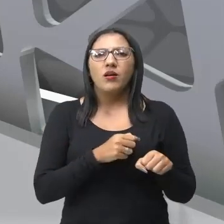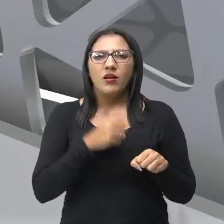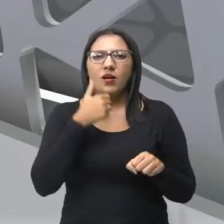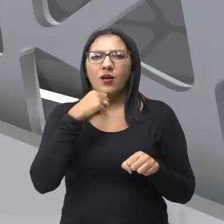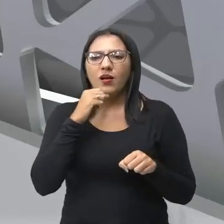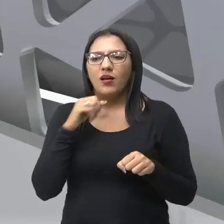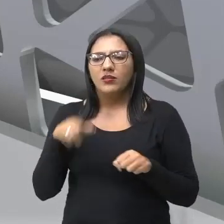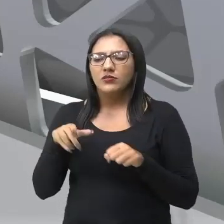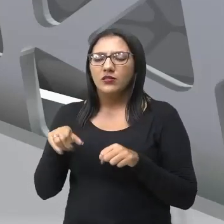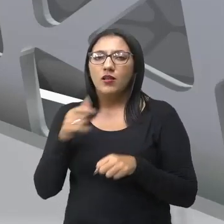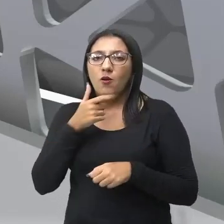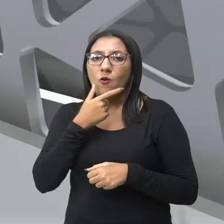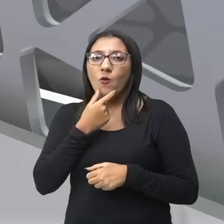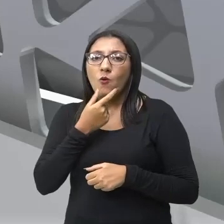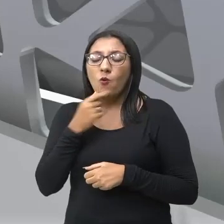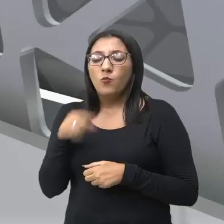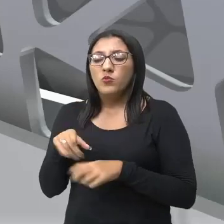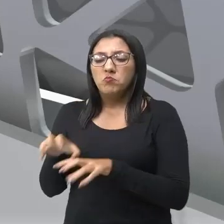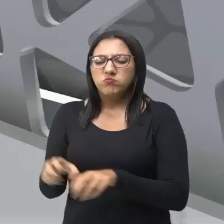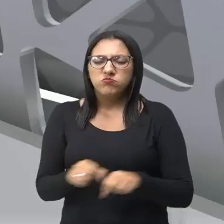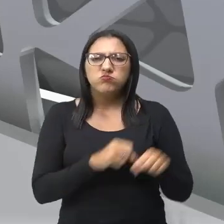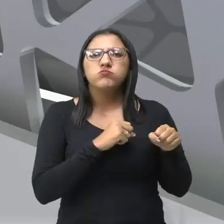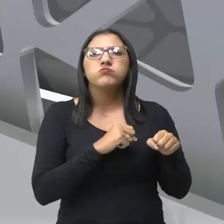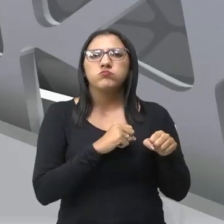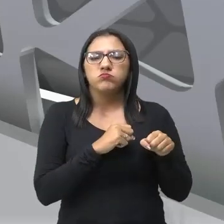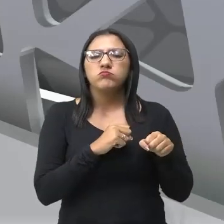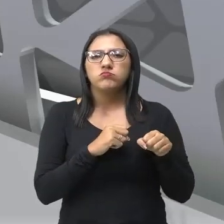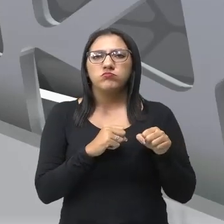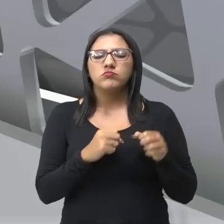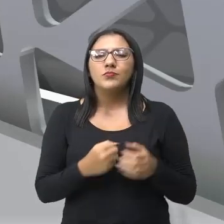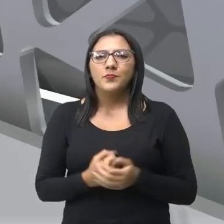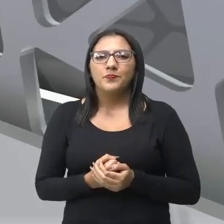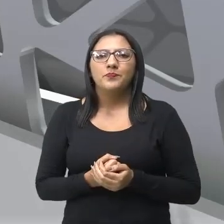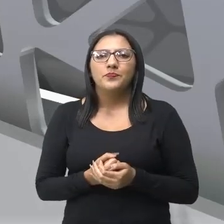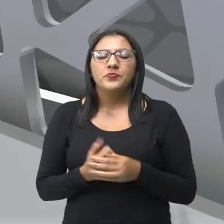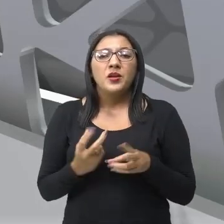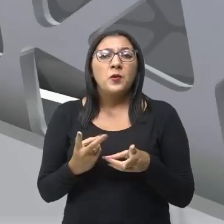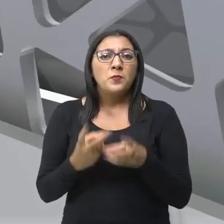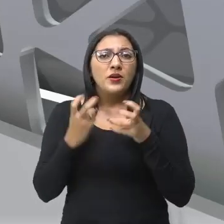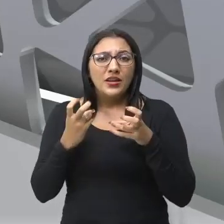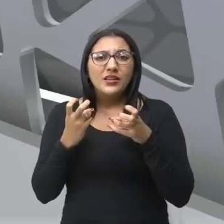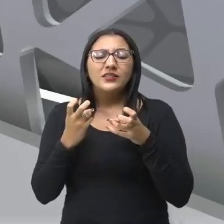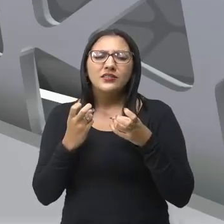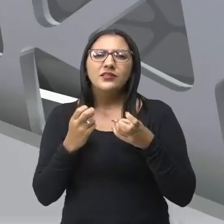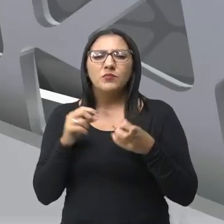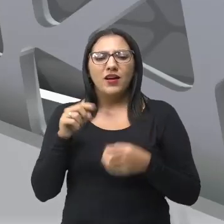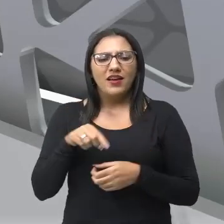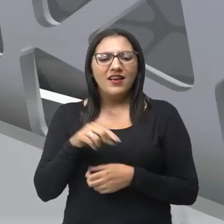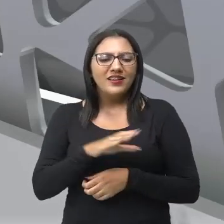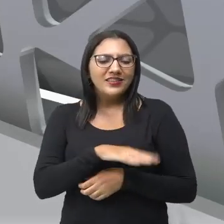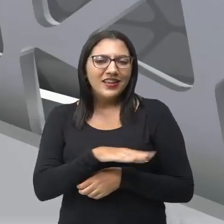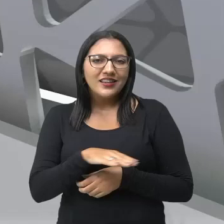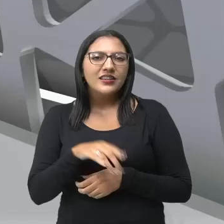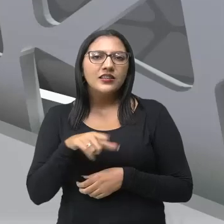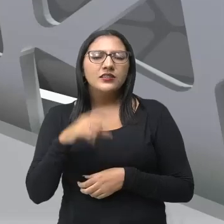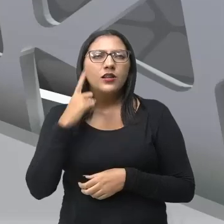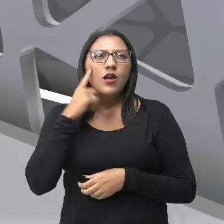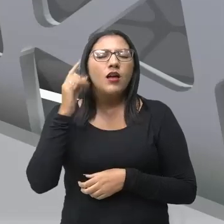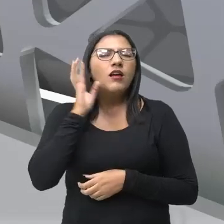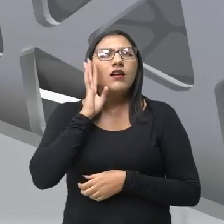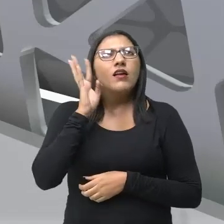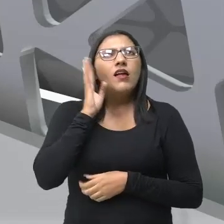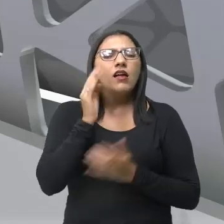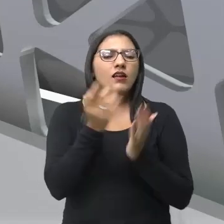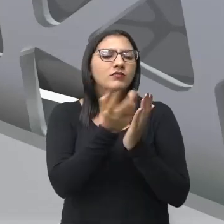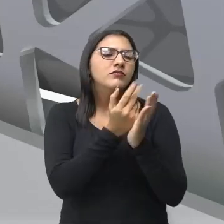biológica e levada, foi sequestrada de qualquer forma. E observem que por meio de um desenho que ela fez de cabeça